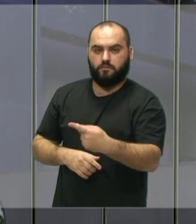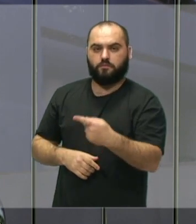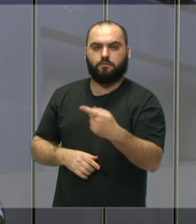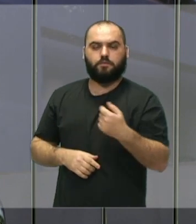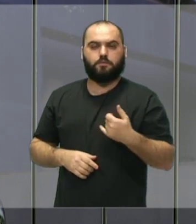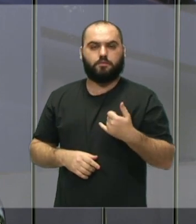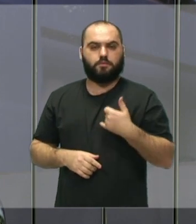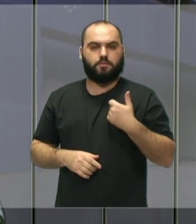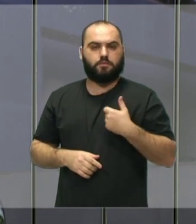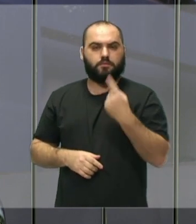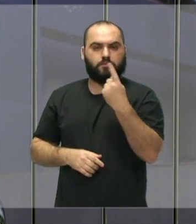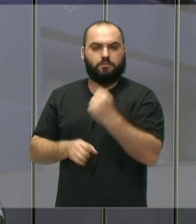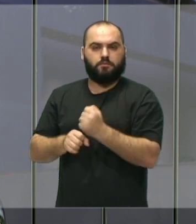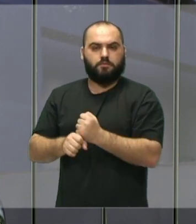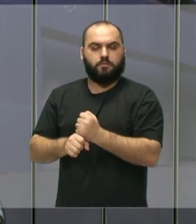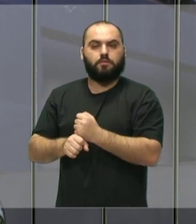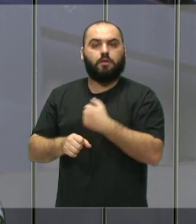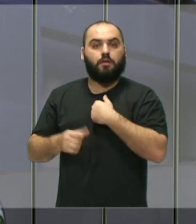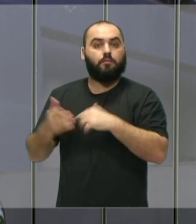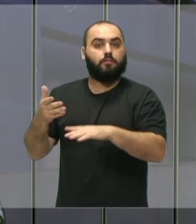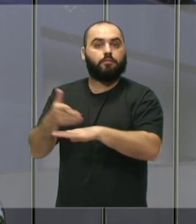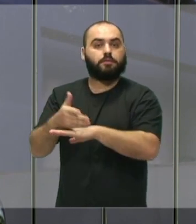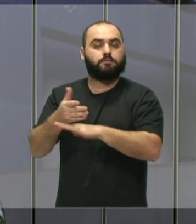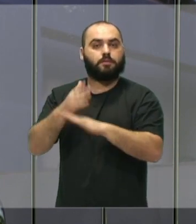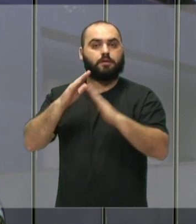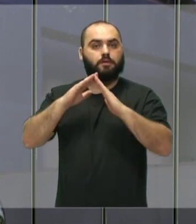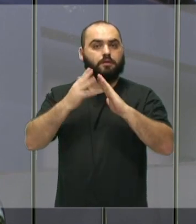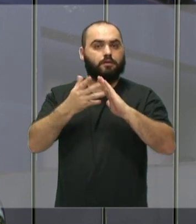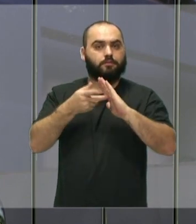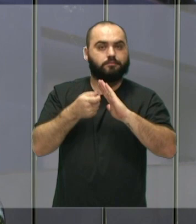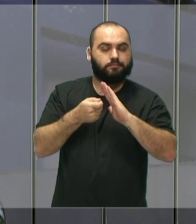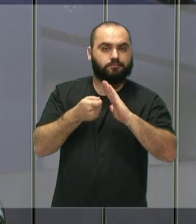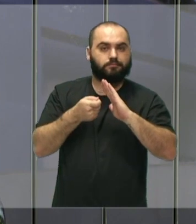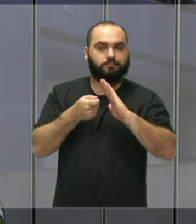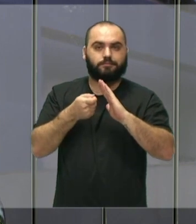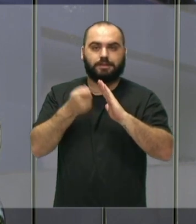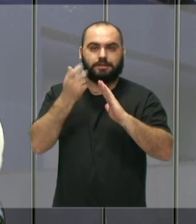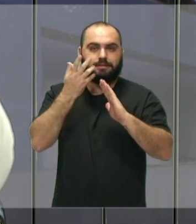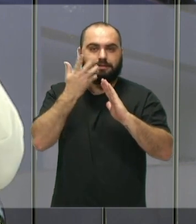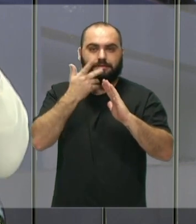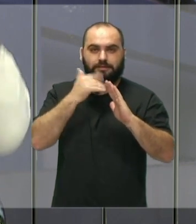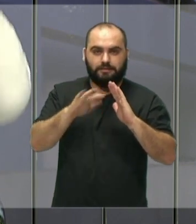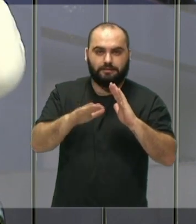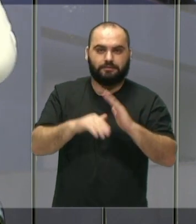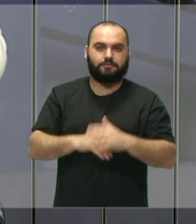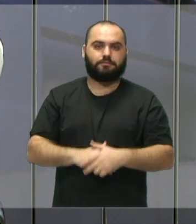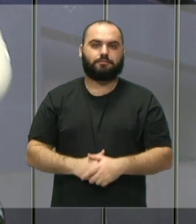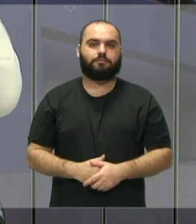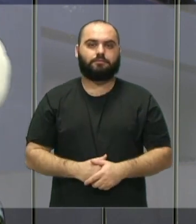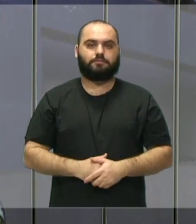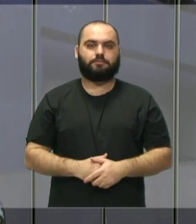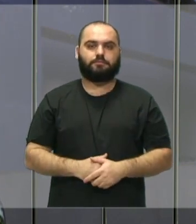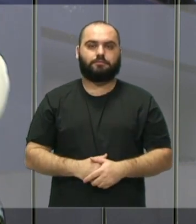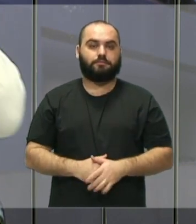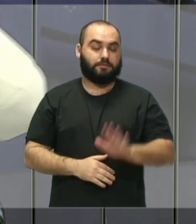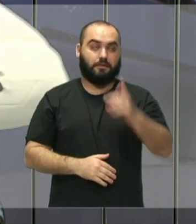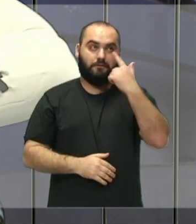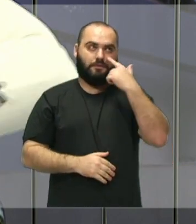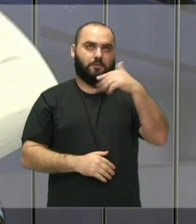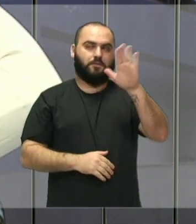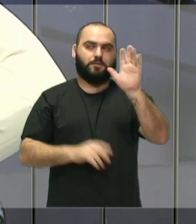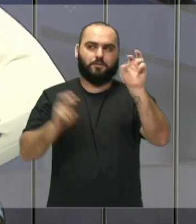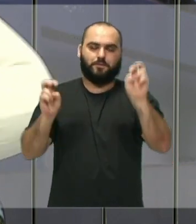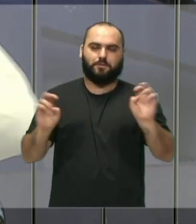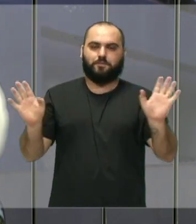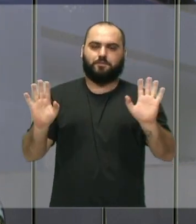comecei a participar de abrigos de crianças. E é onde eu comecei a ver o que realmente acontece, até mudar de assunto. Ir para outra veia, né?